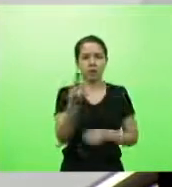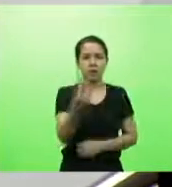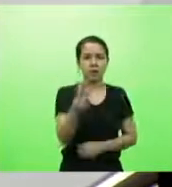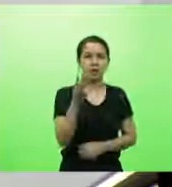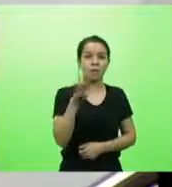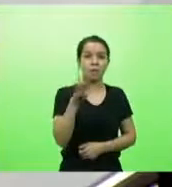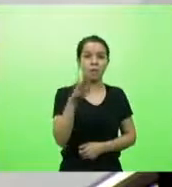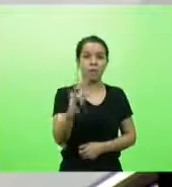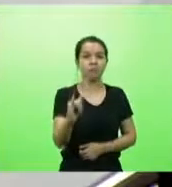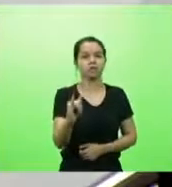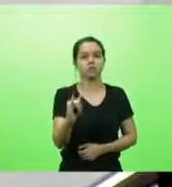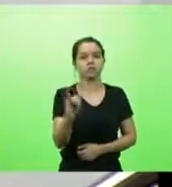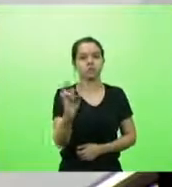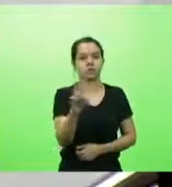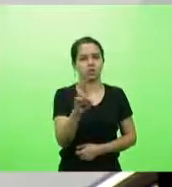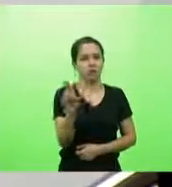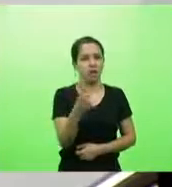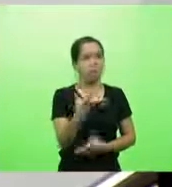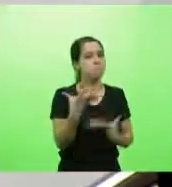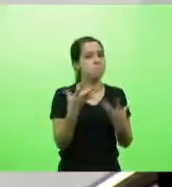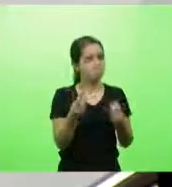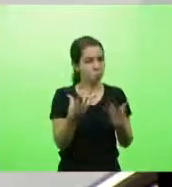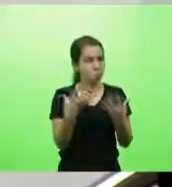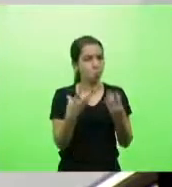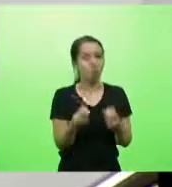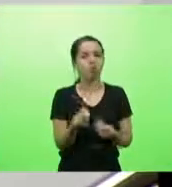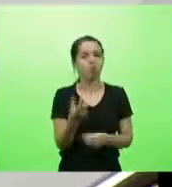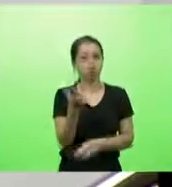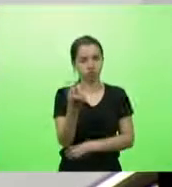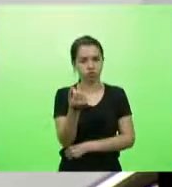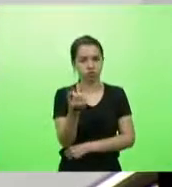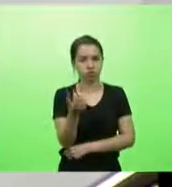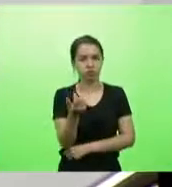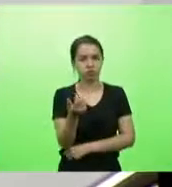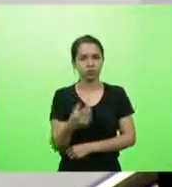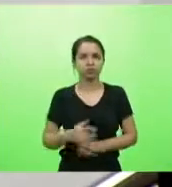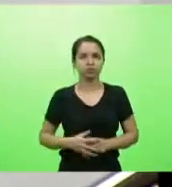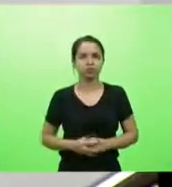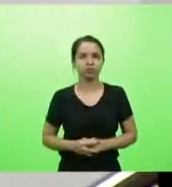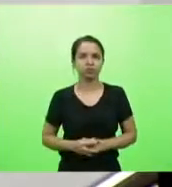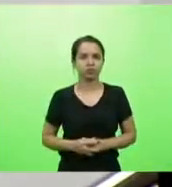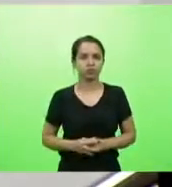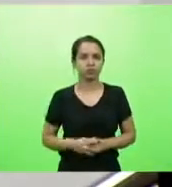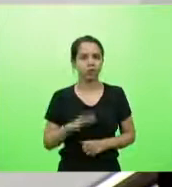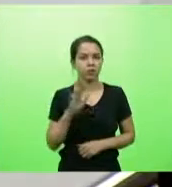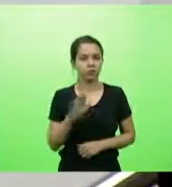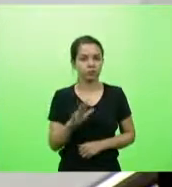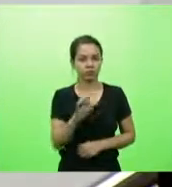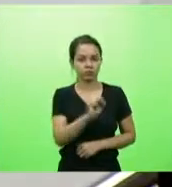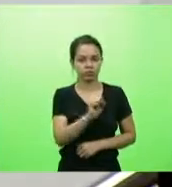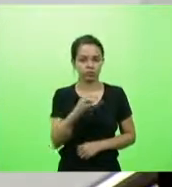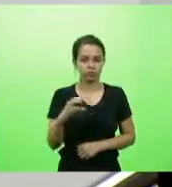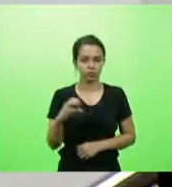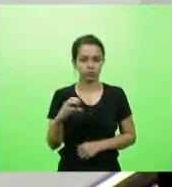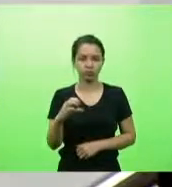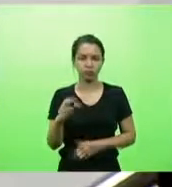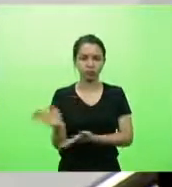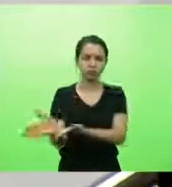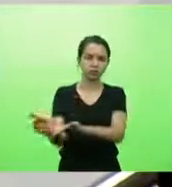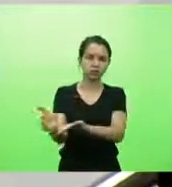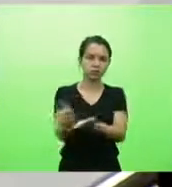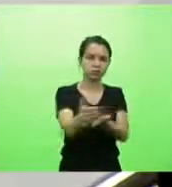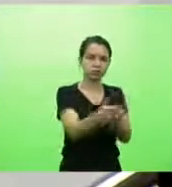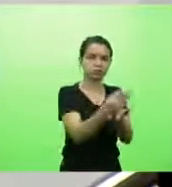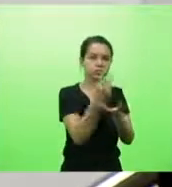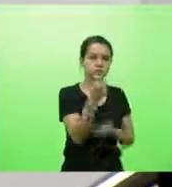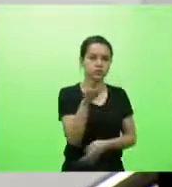R$ 3 bilhões. É muito dinheiro. Entretanto, ao mesmo tempo que Santa Catarina arrecadou R$ 3 bilhões, no